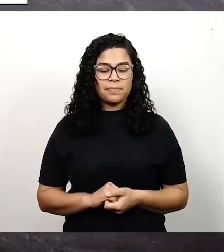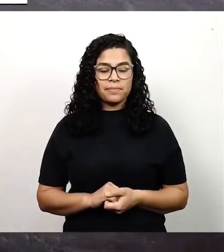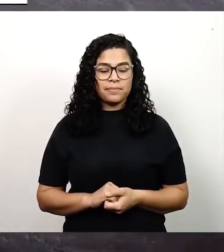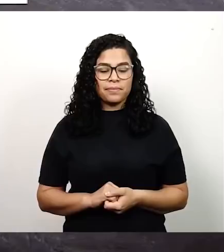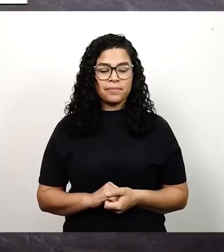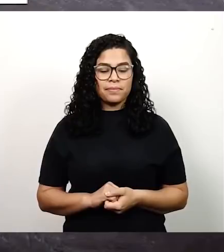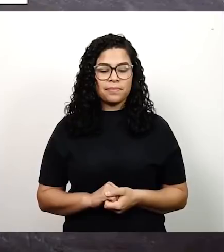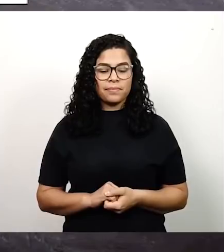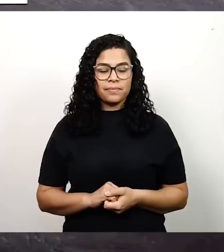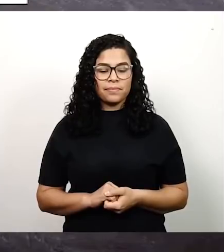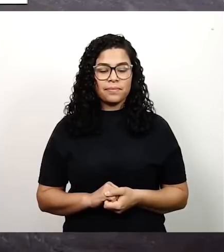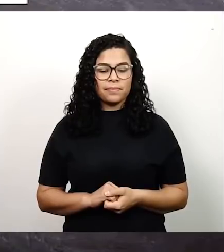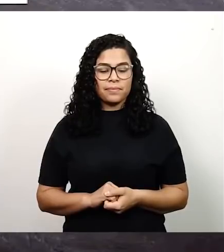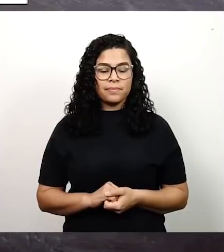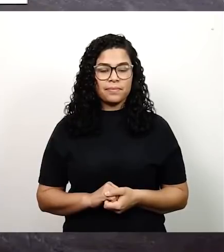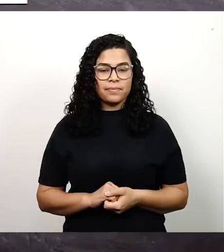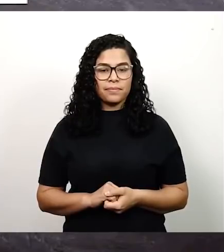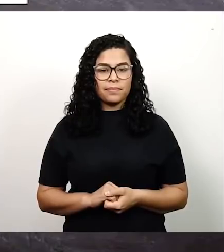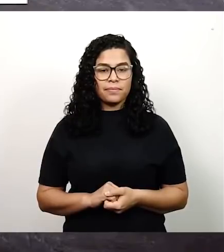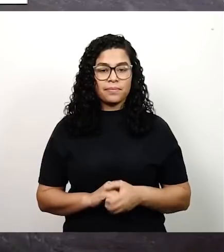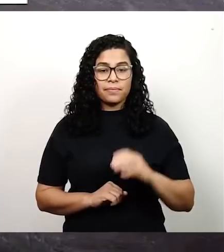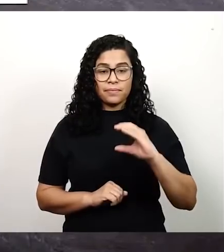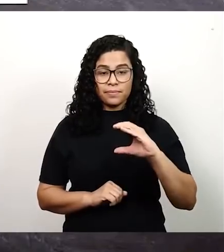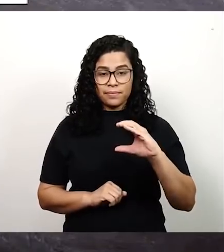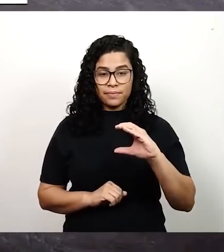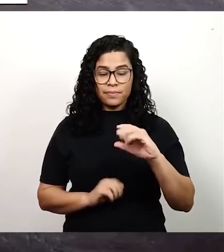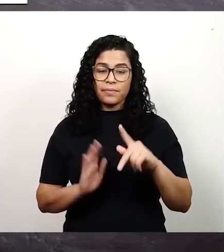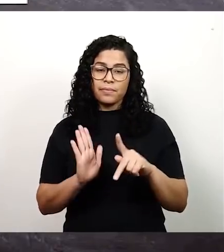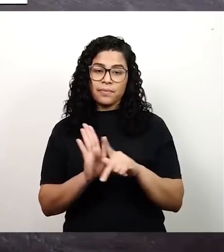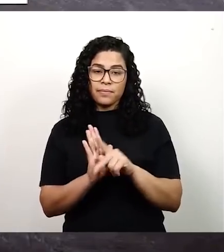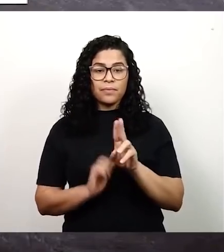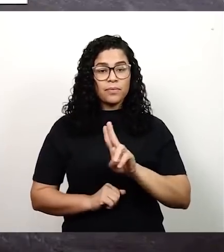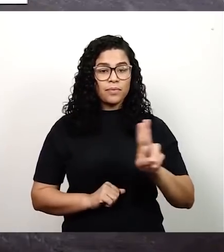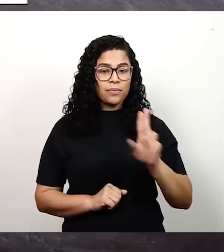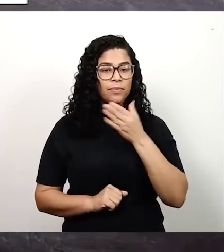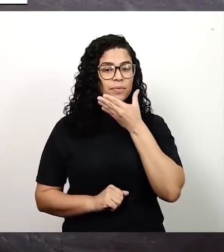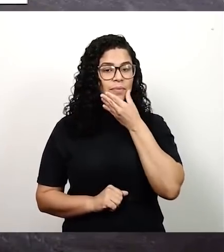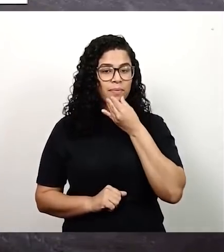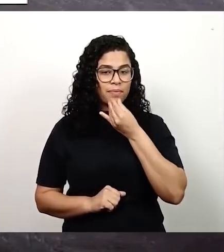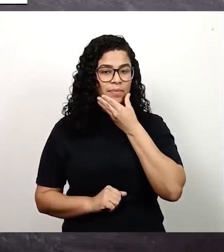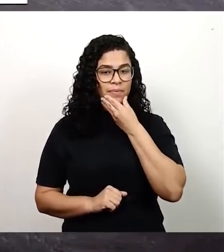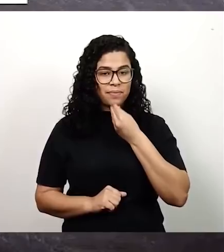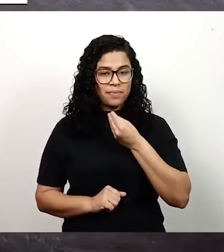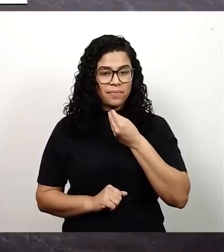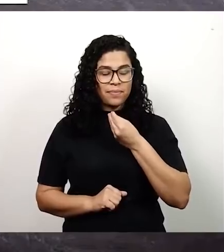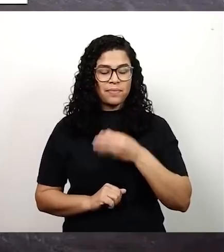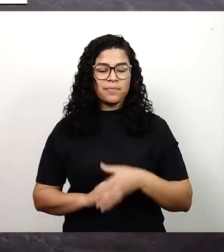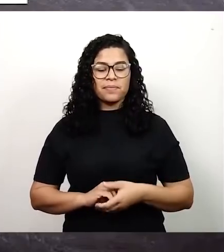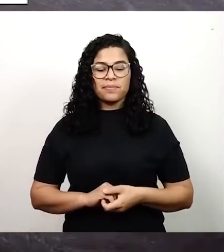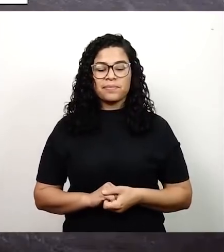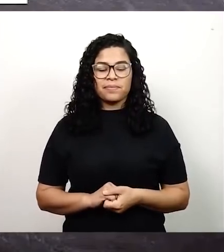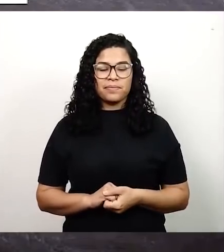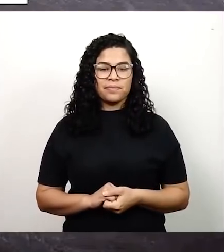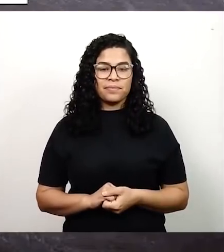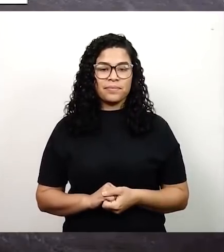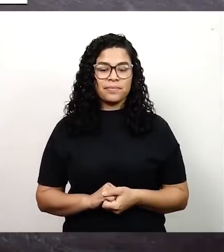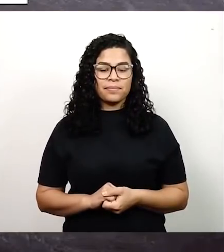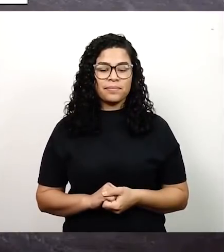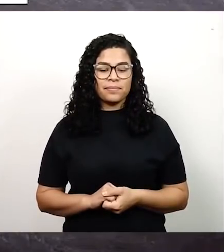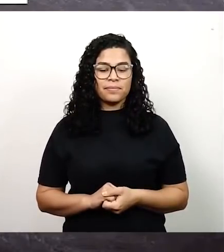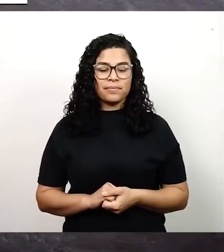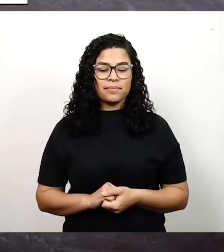C da referência de Celsius, que, como vimos, acabamos de ver, é referente ao nome da